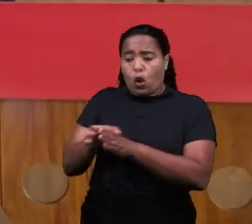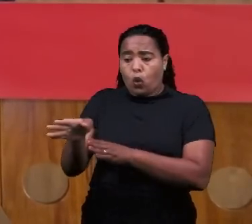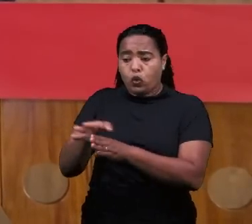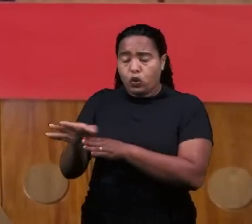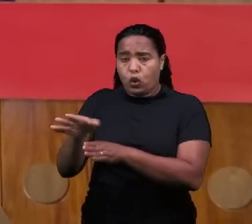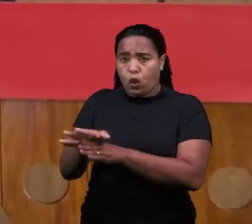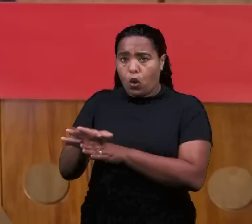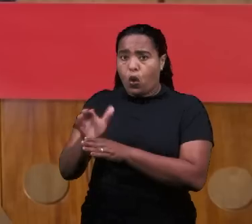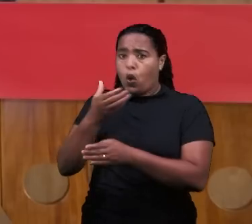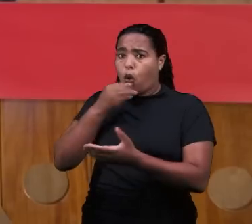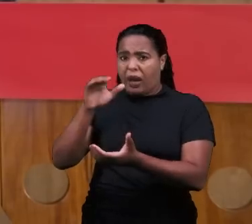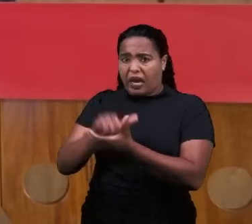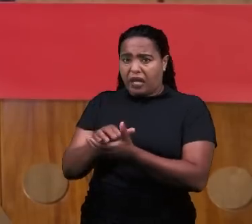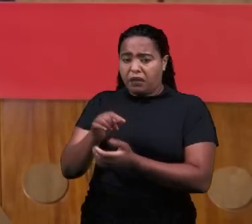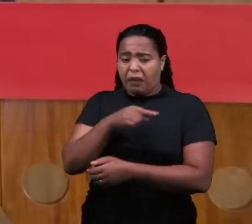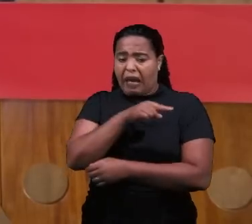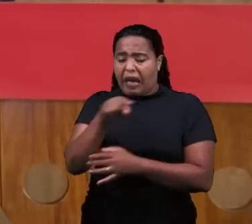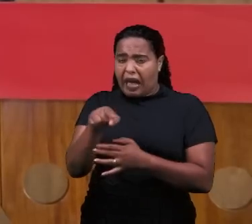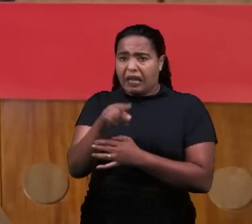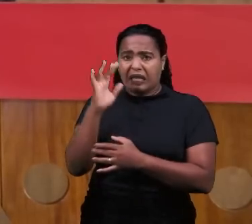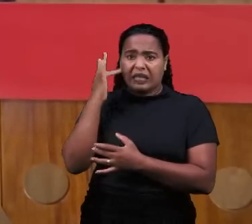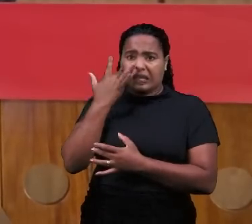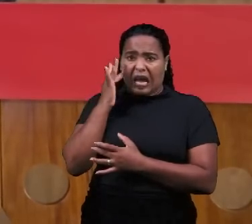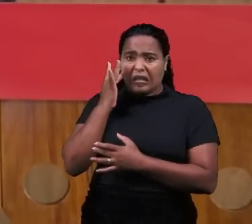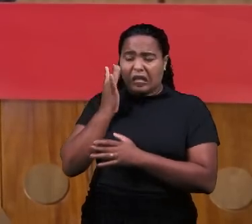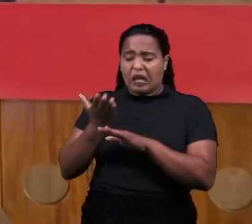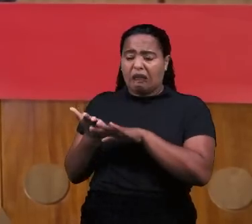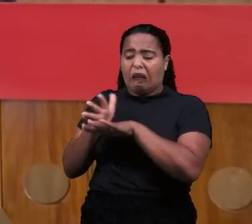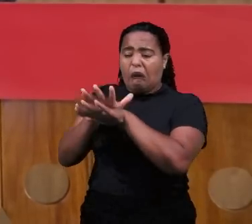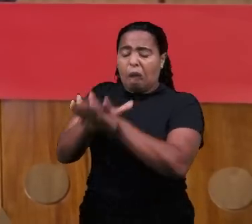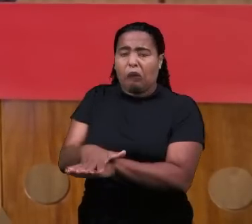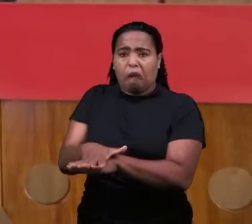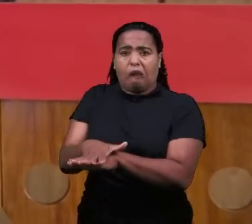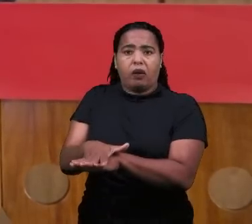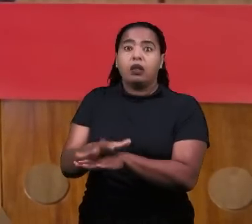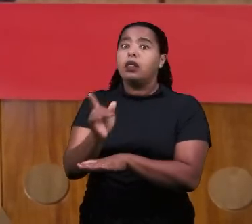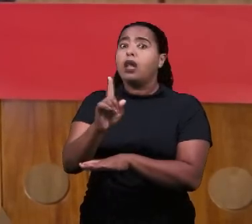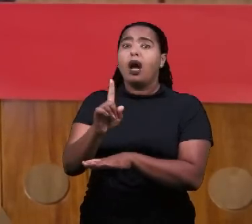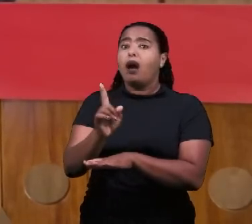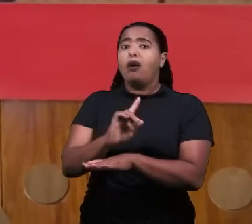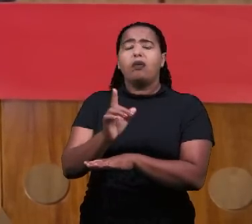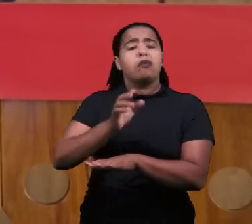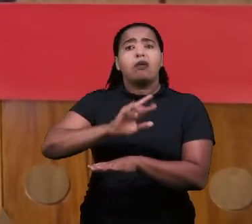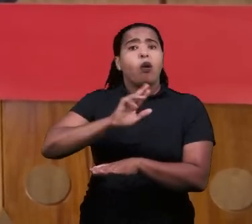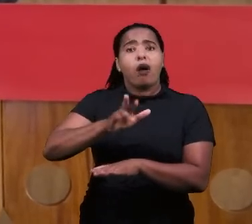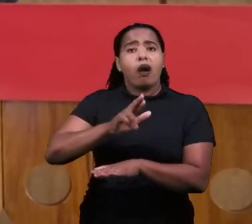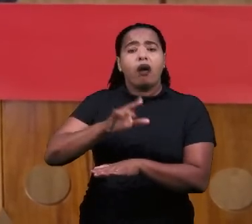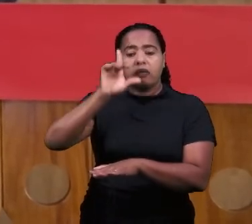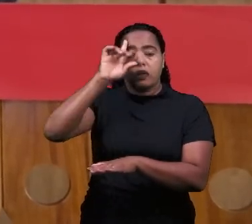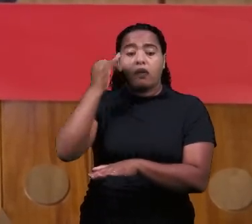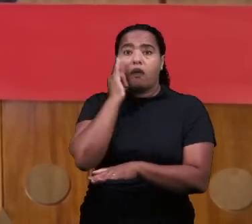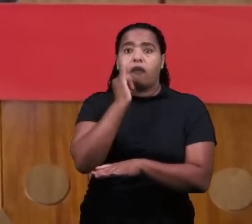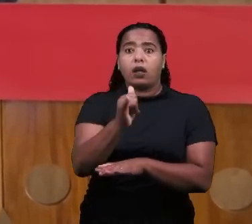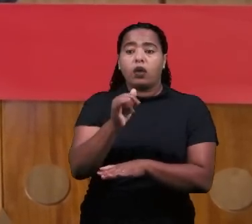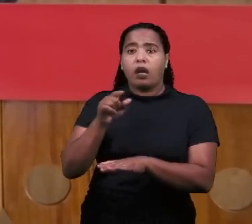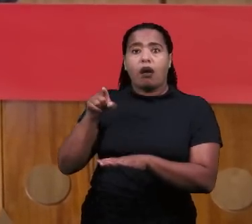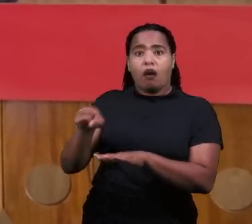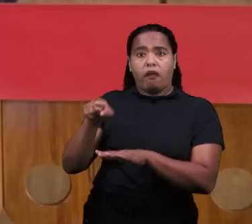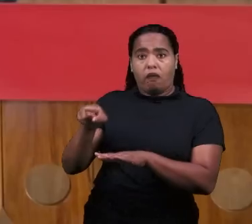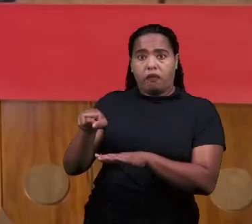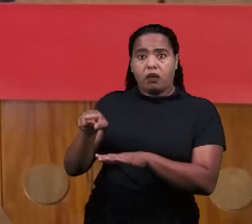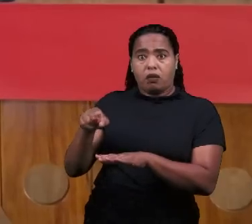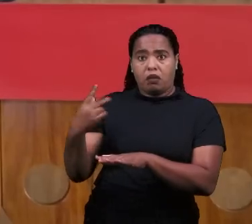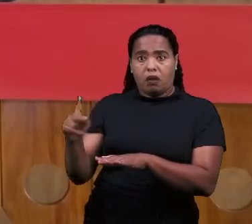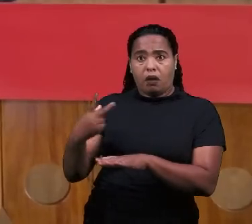repreensão foi para crescimento espiritual deles. Você interferindo, está atrapalhando a vida espiritual do seu marido, está